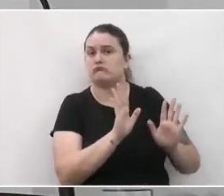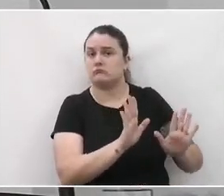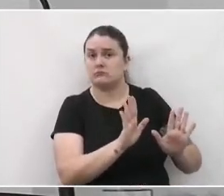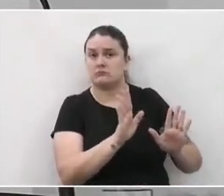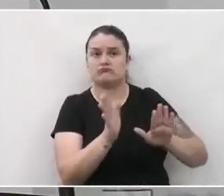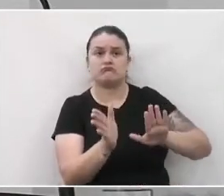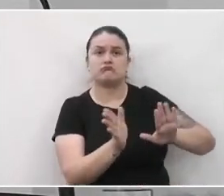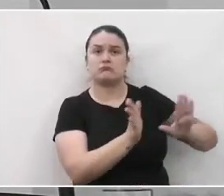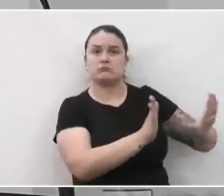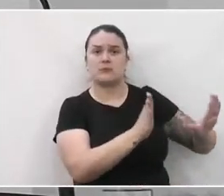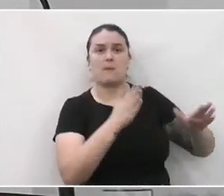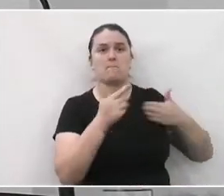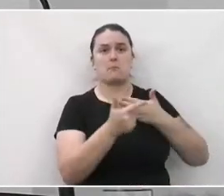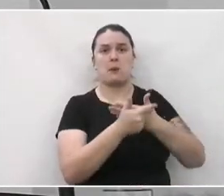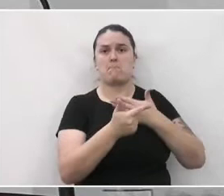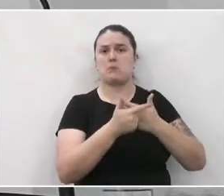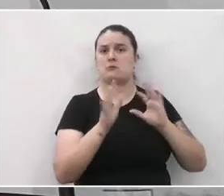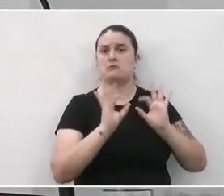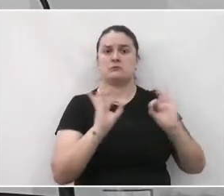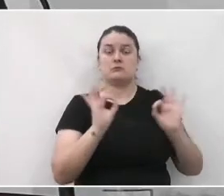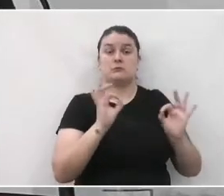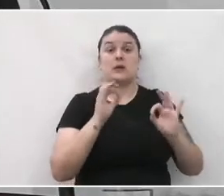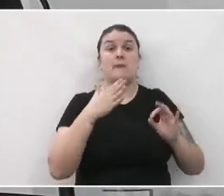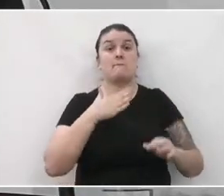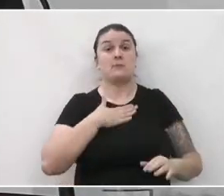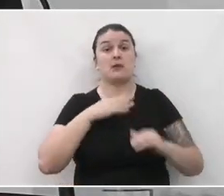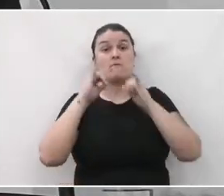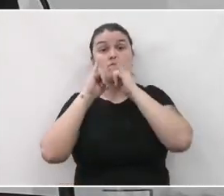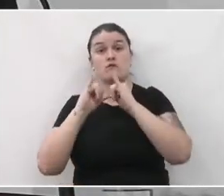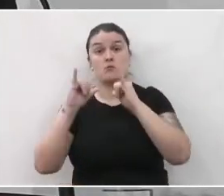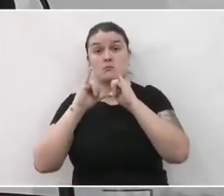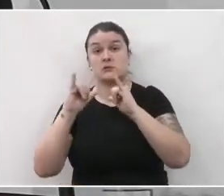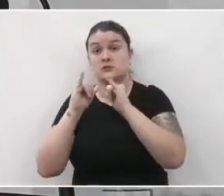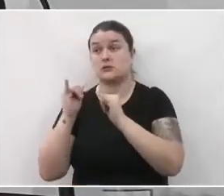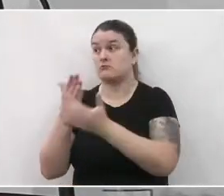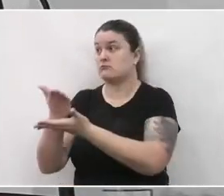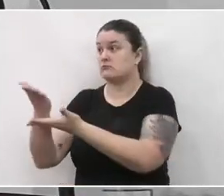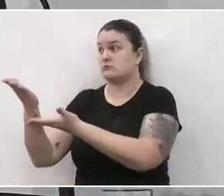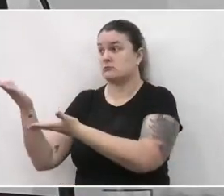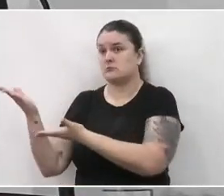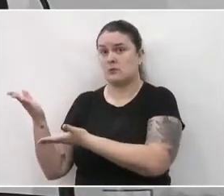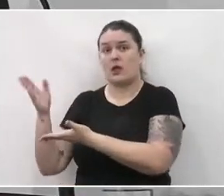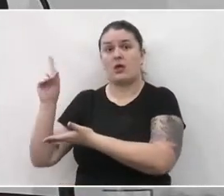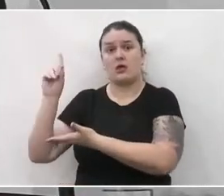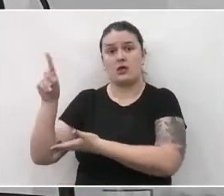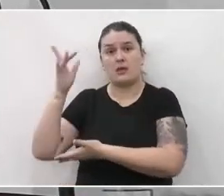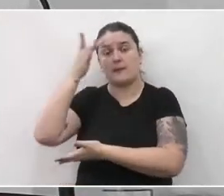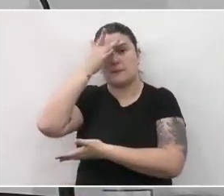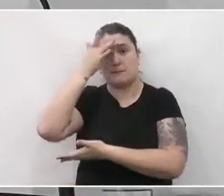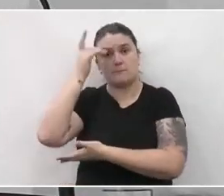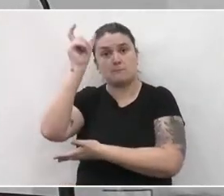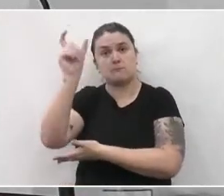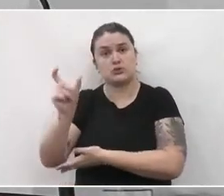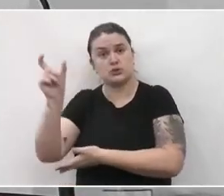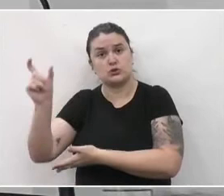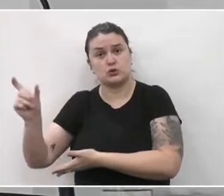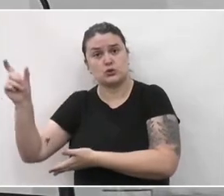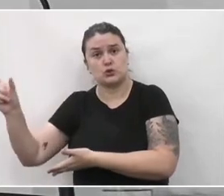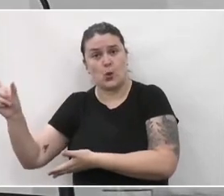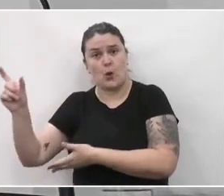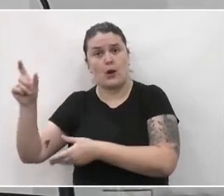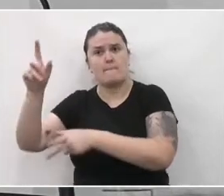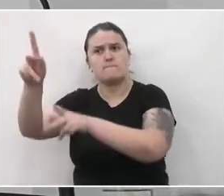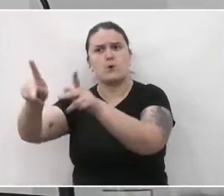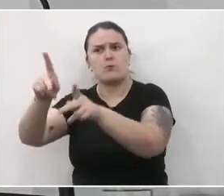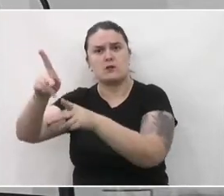Esse não é o meu papel. Meu papel é trazer informações para os senhores, que são as pessoas que foram eleitas